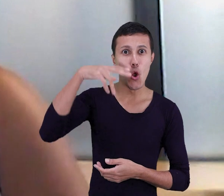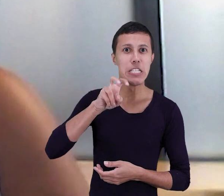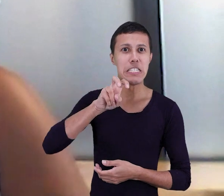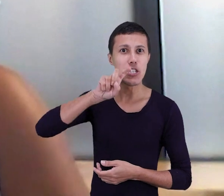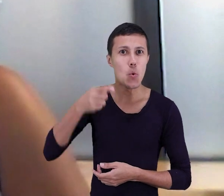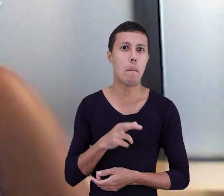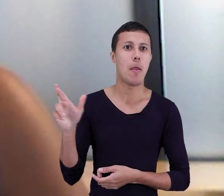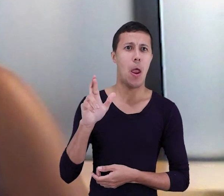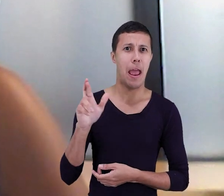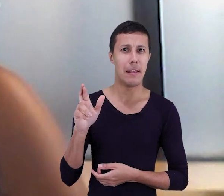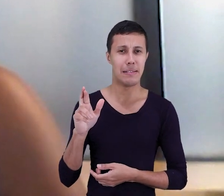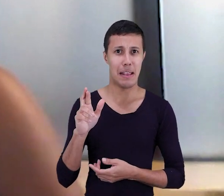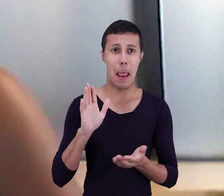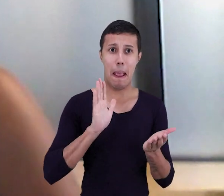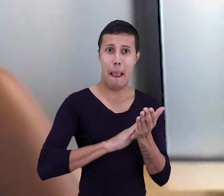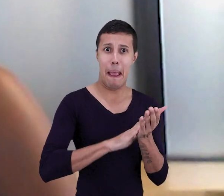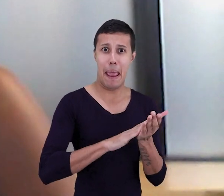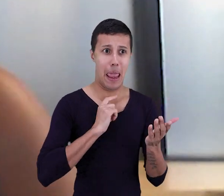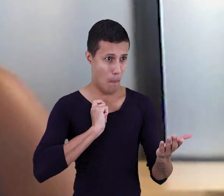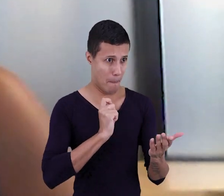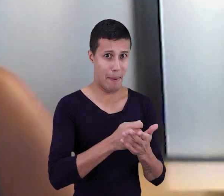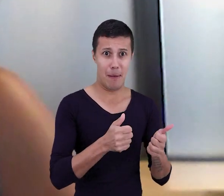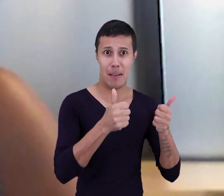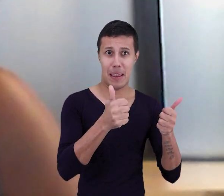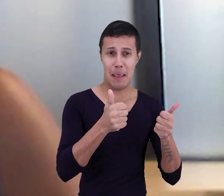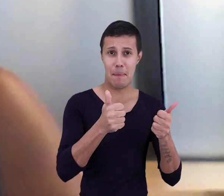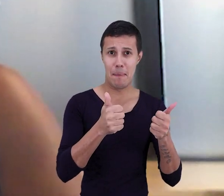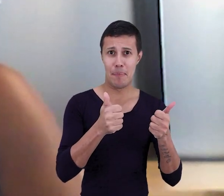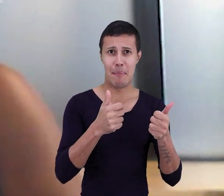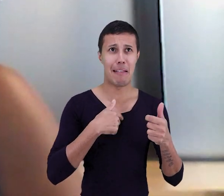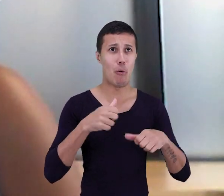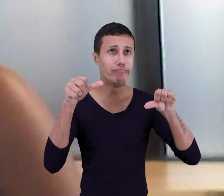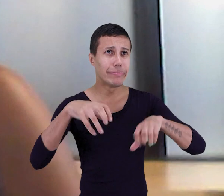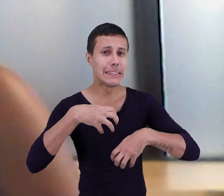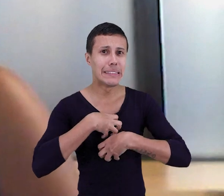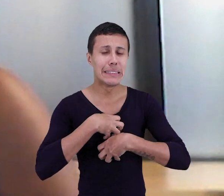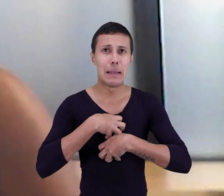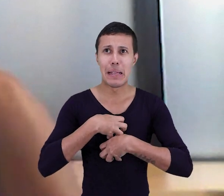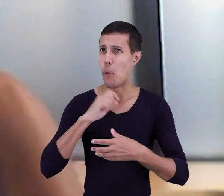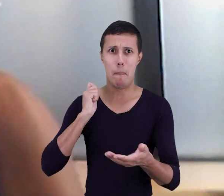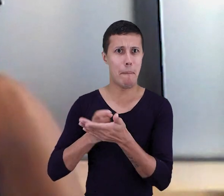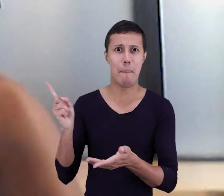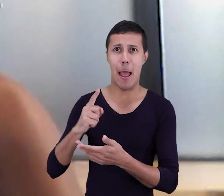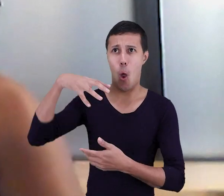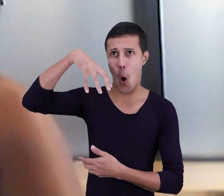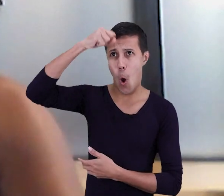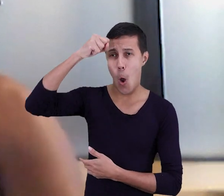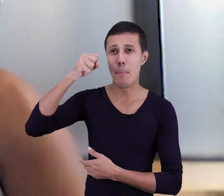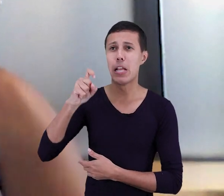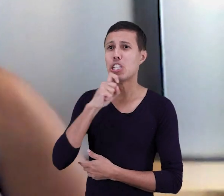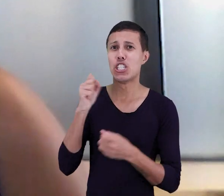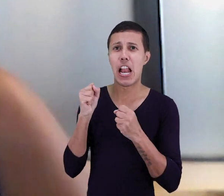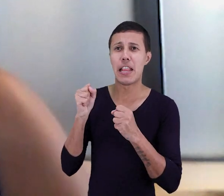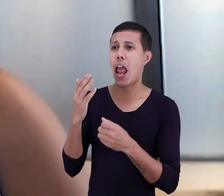pessoa fica naquela, é uma cobrança devida, eu pago, mas aí eu vou me sentir lesado, se eu não pagar eu tenho minha luz cortada, eu tenho tudo que está na minha